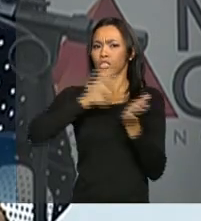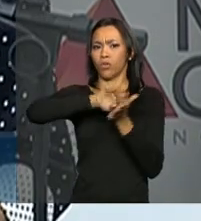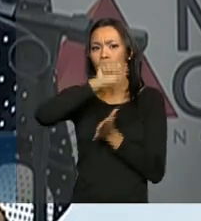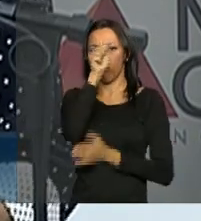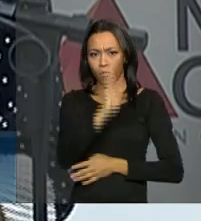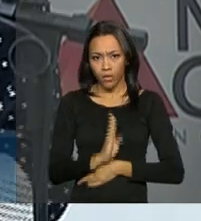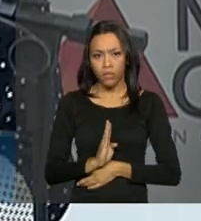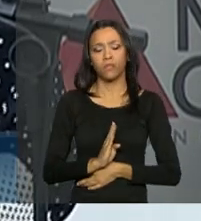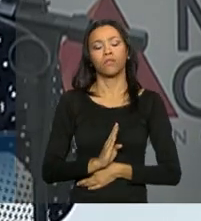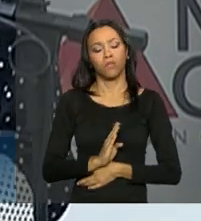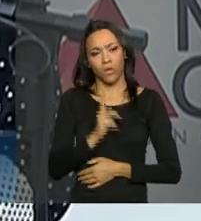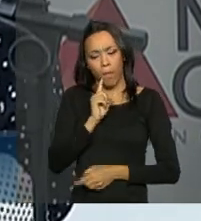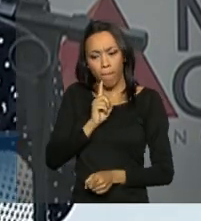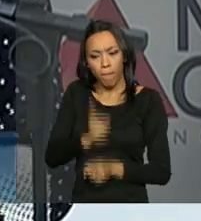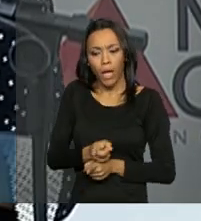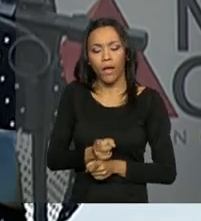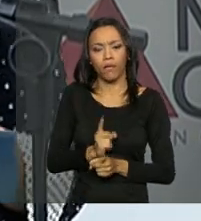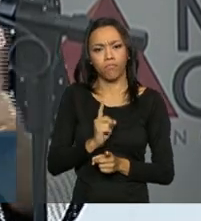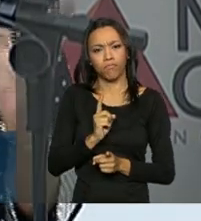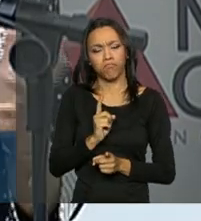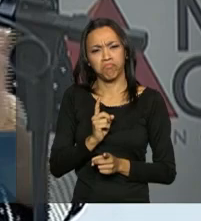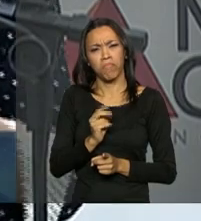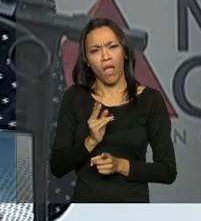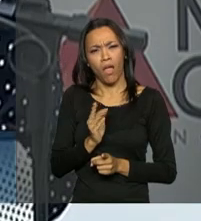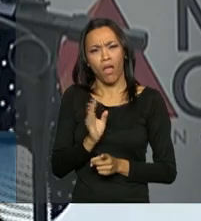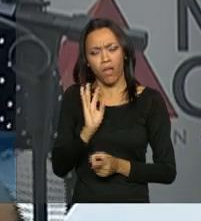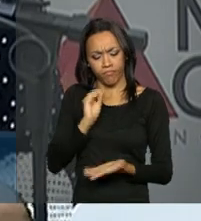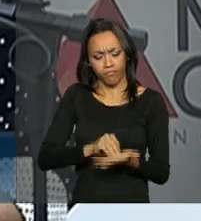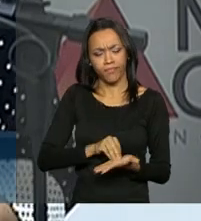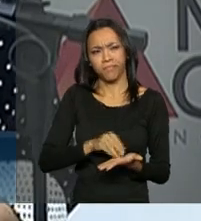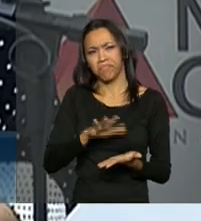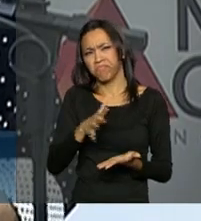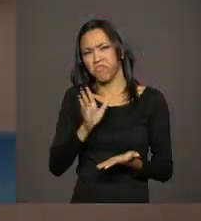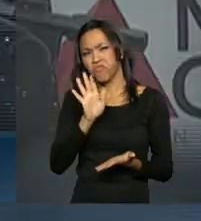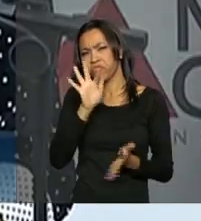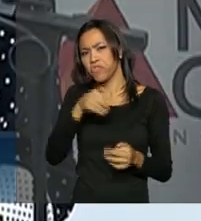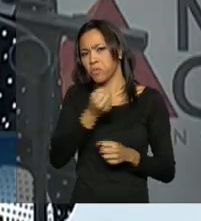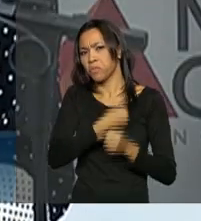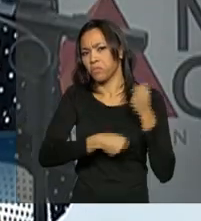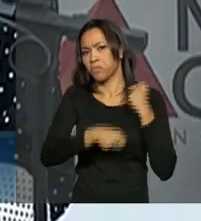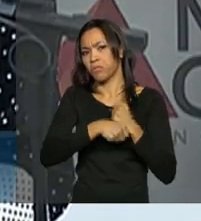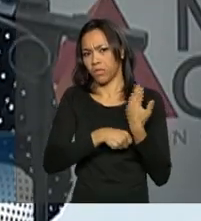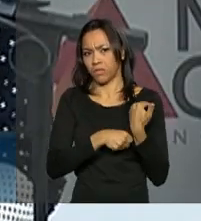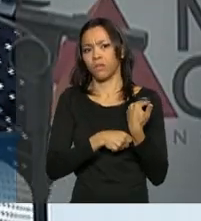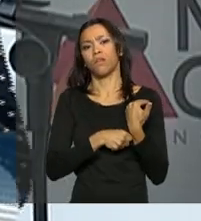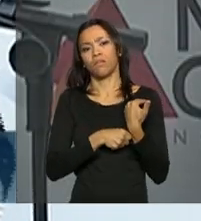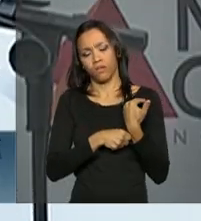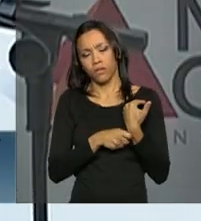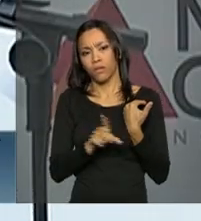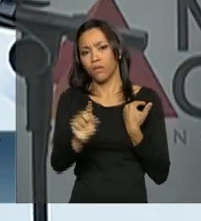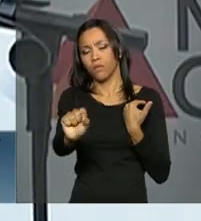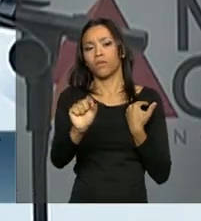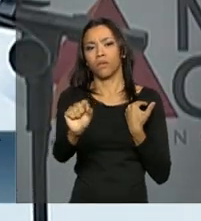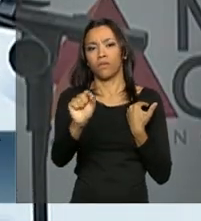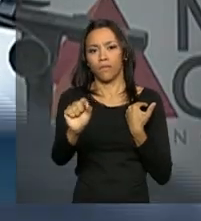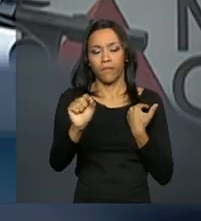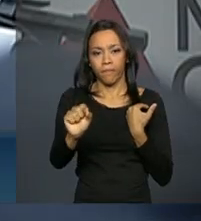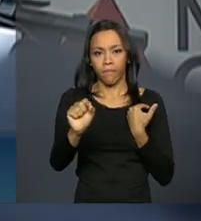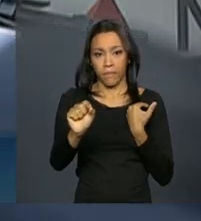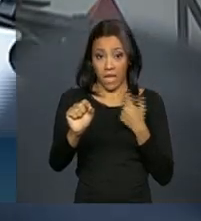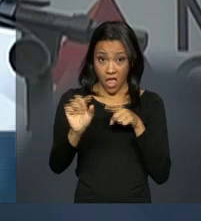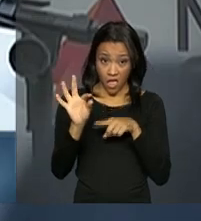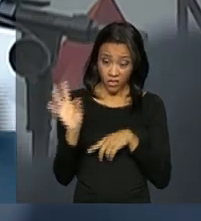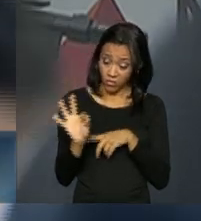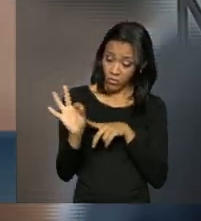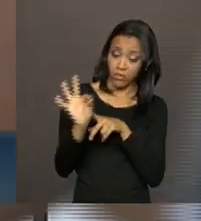primeiras notificações são da metade para o fim do ano passado, que é, ele